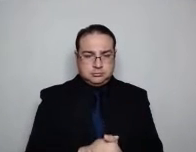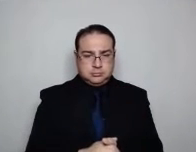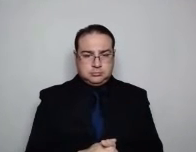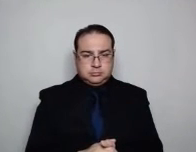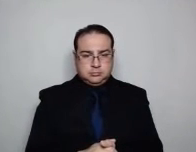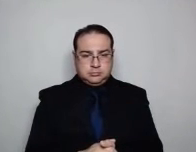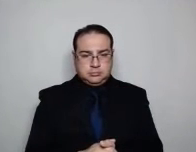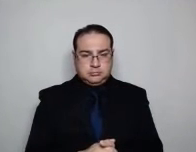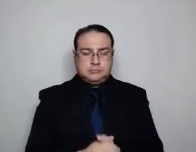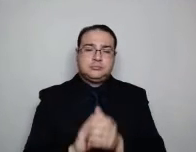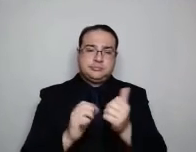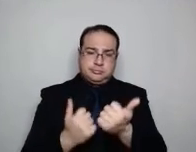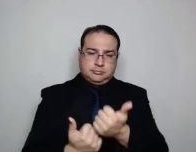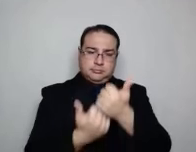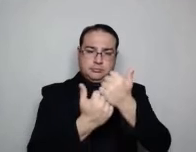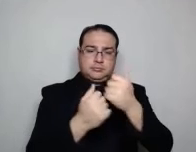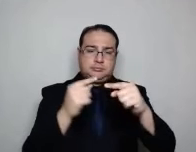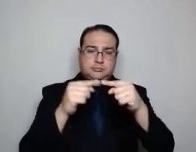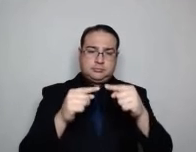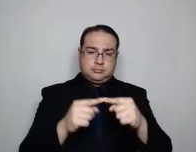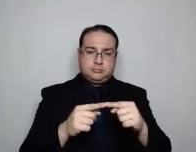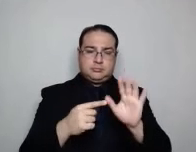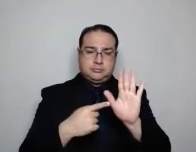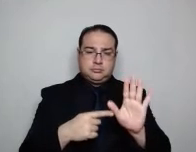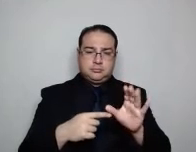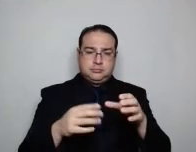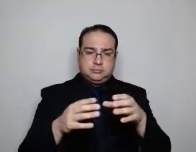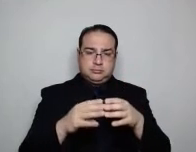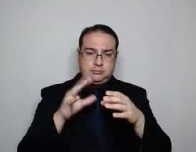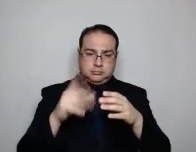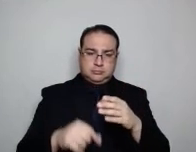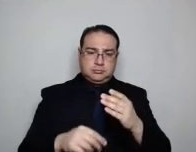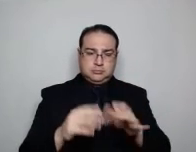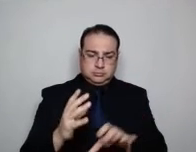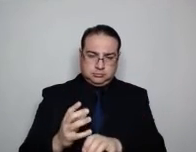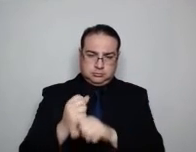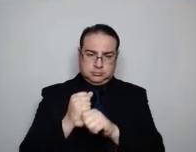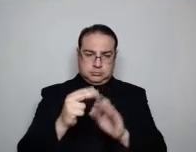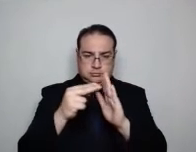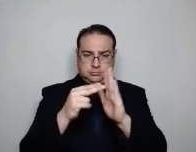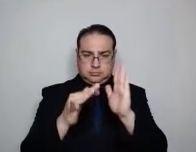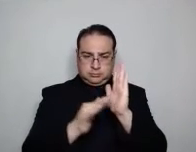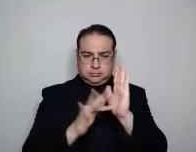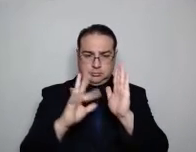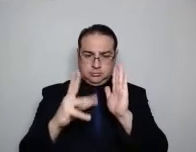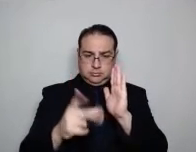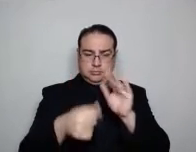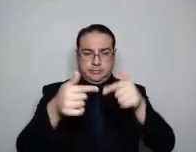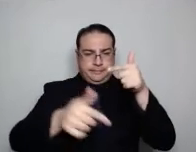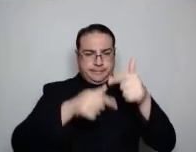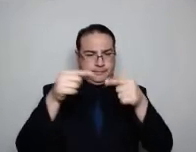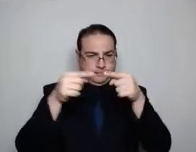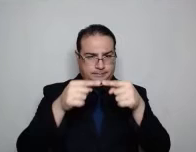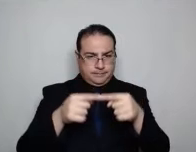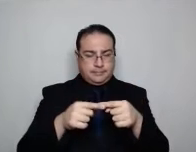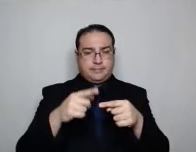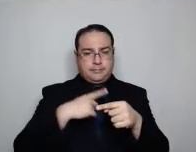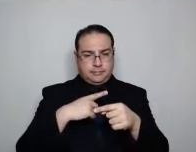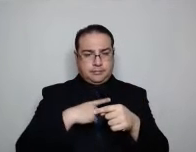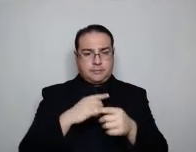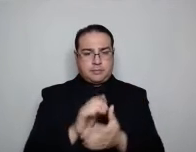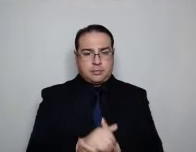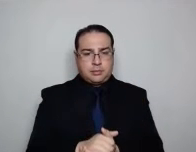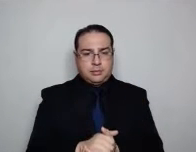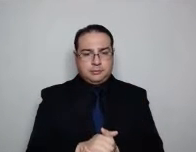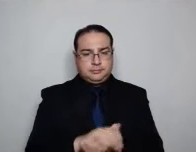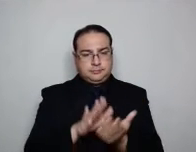amparado na alegação de que as notas fiscais referentes a esses serviços teriam sido